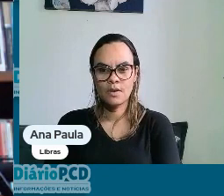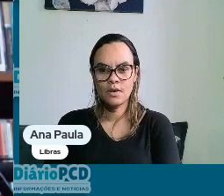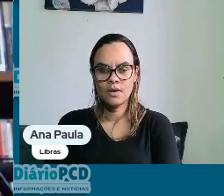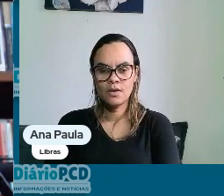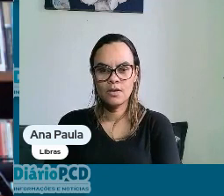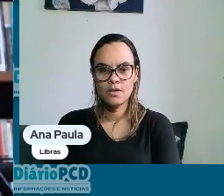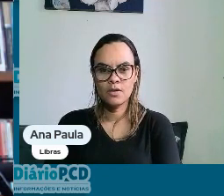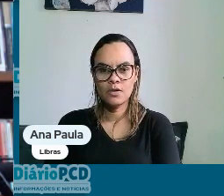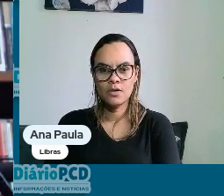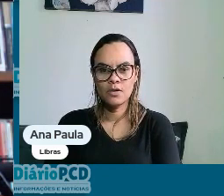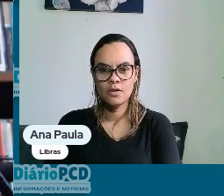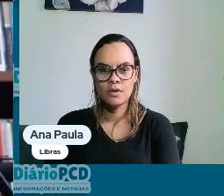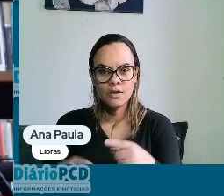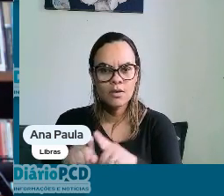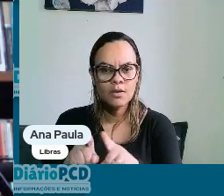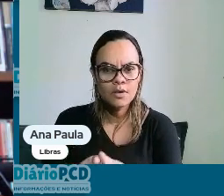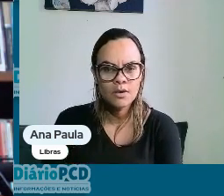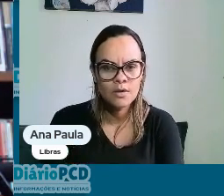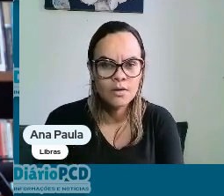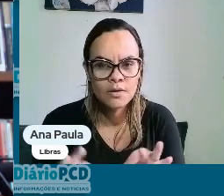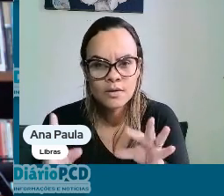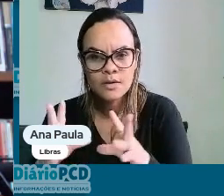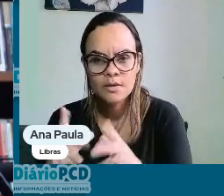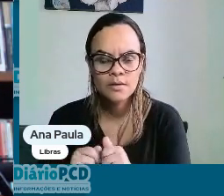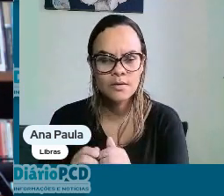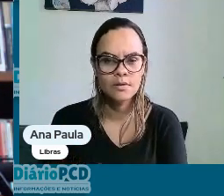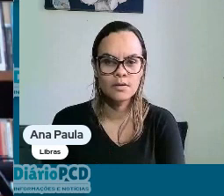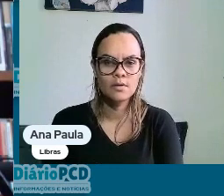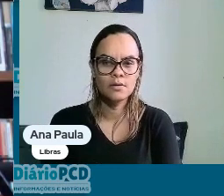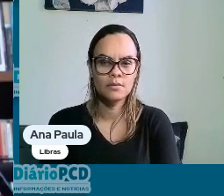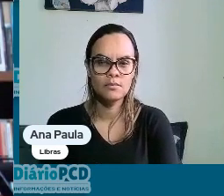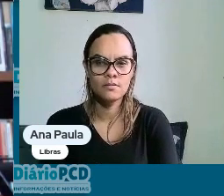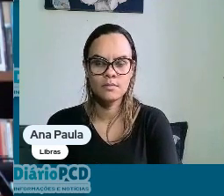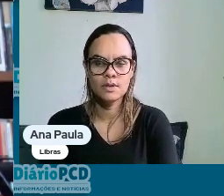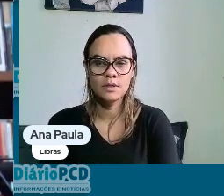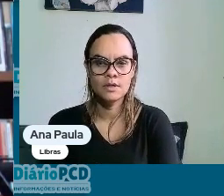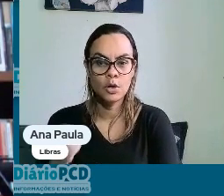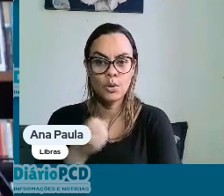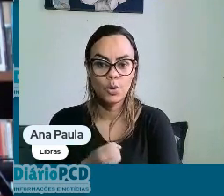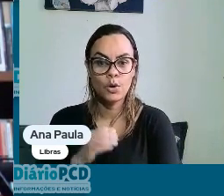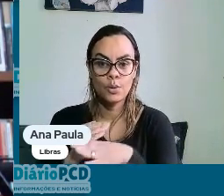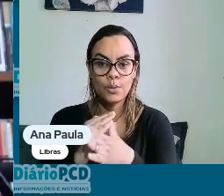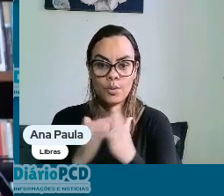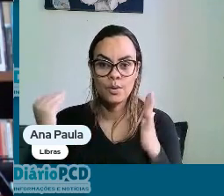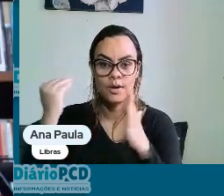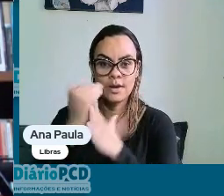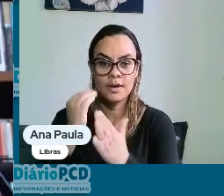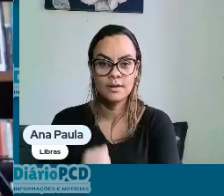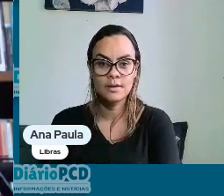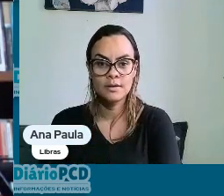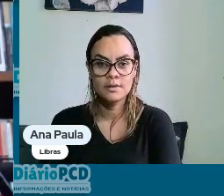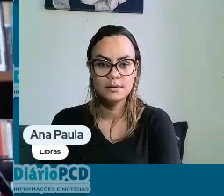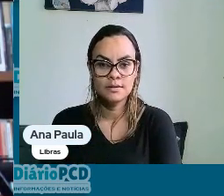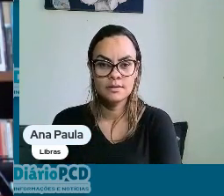doutoramento brilhante na PUC, todos os examinadores deram a nota máxima para a doutora e professora